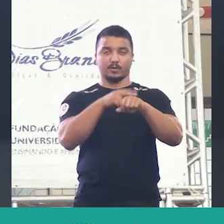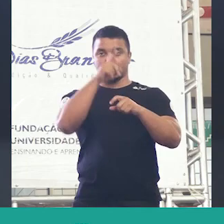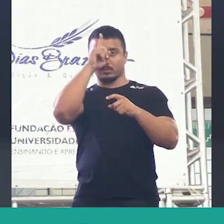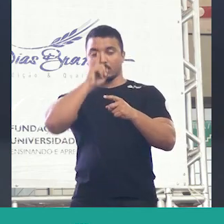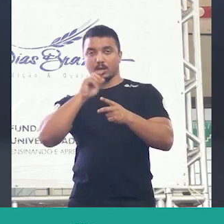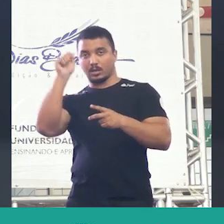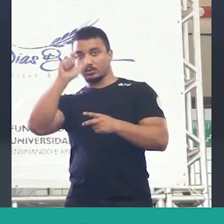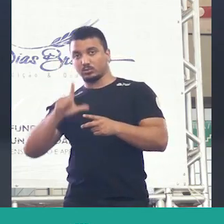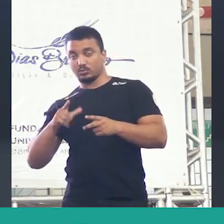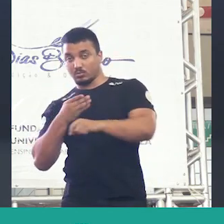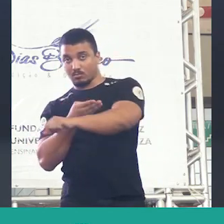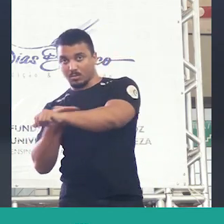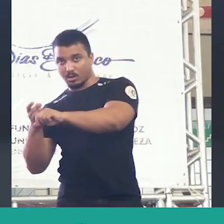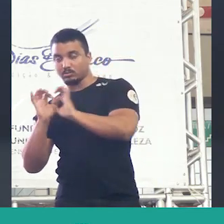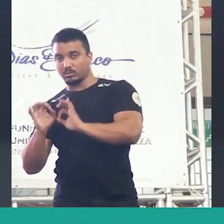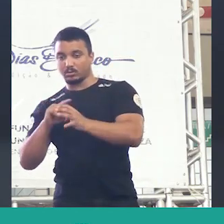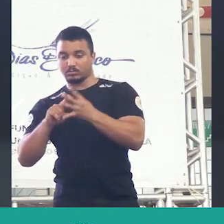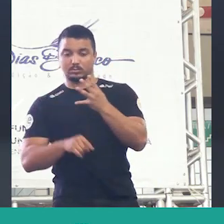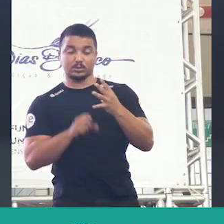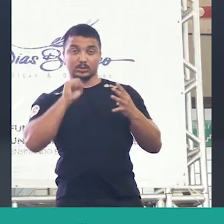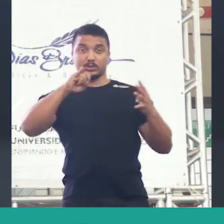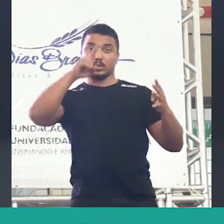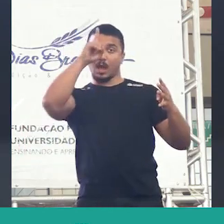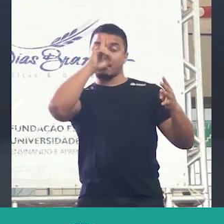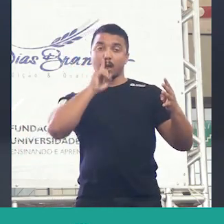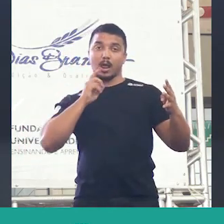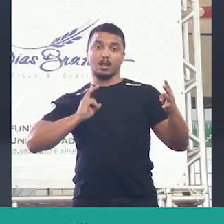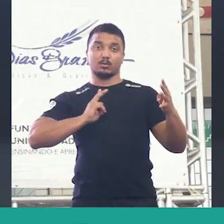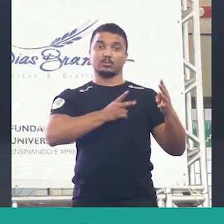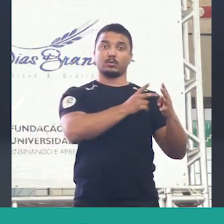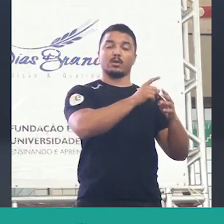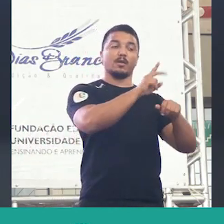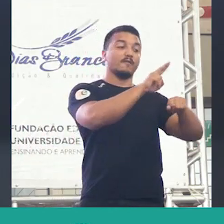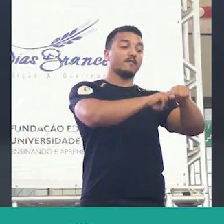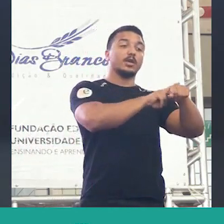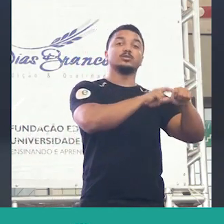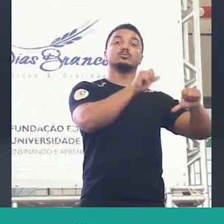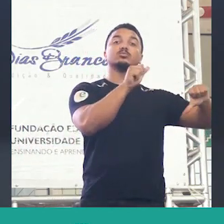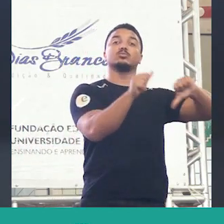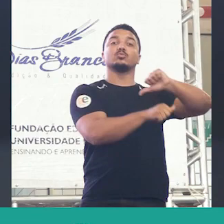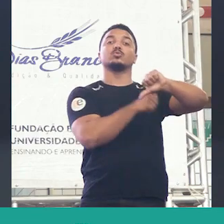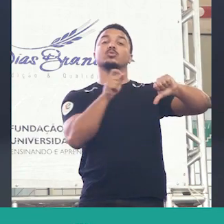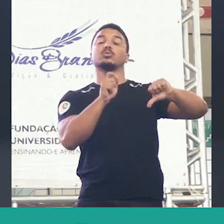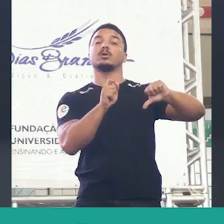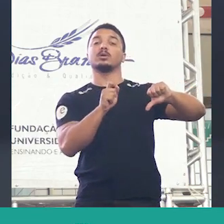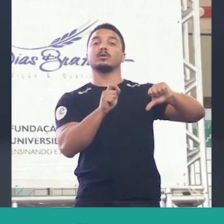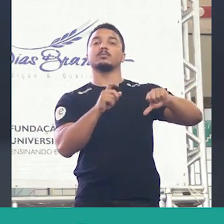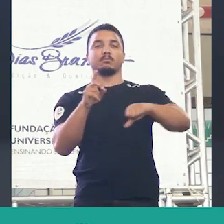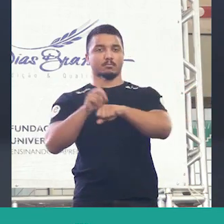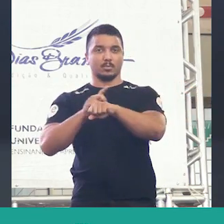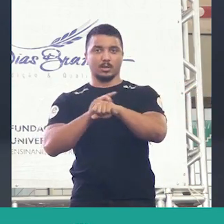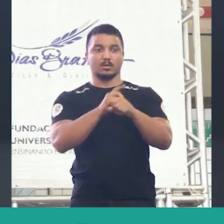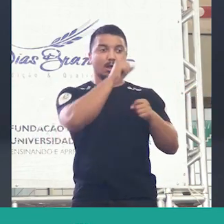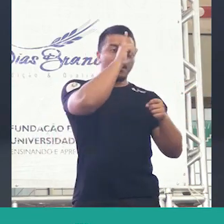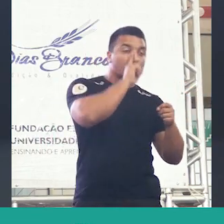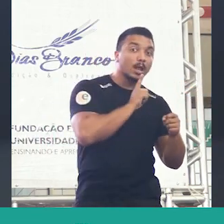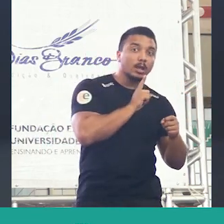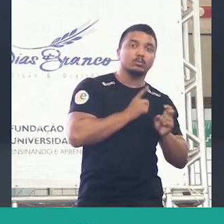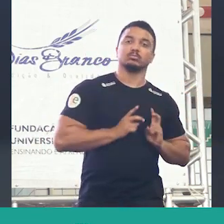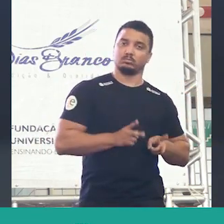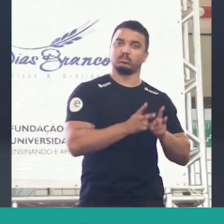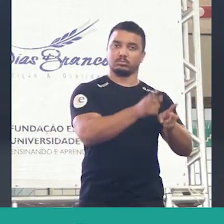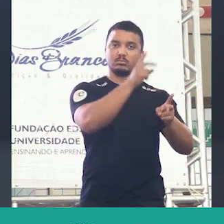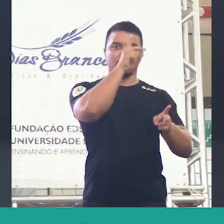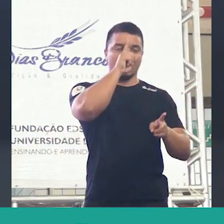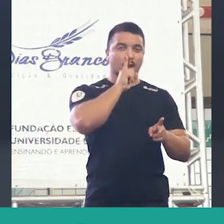azul e branco. Se eu incidir luz amarela, o que é verde? Vira o quê? Preto. O que é